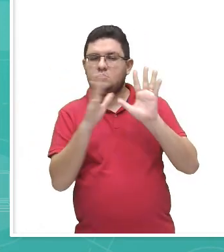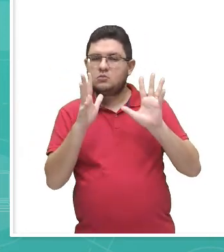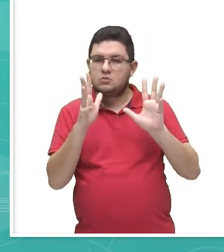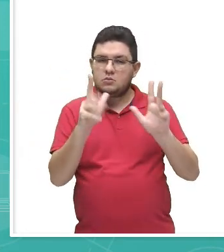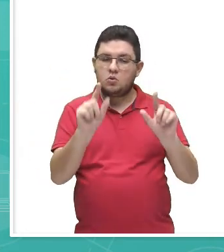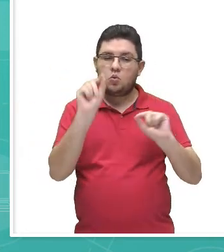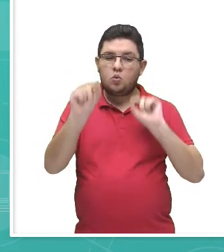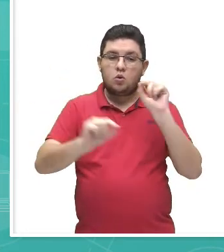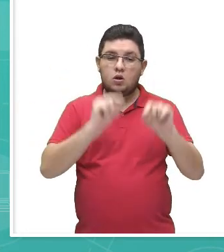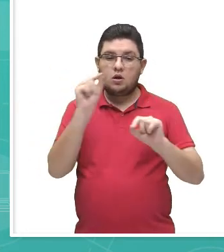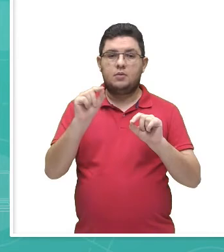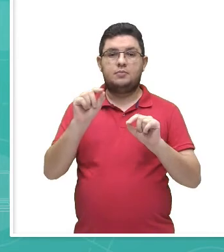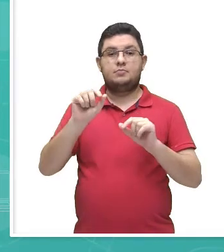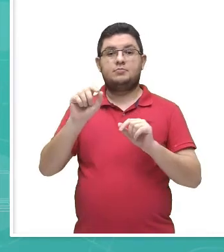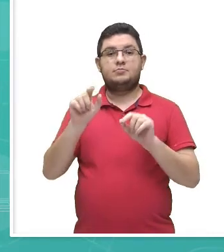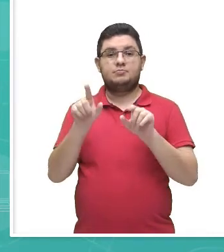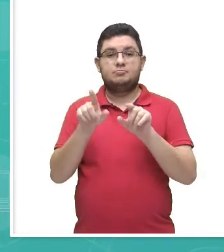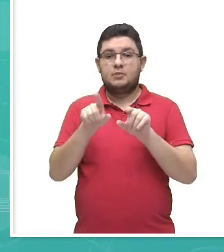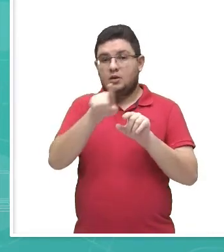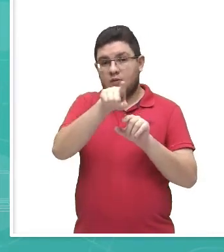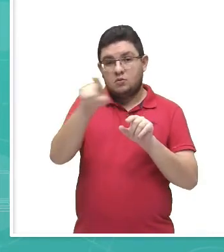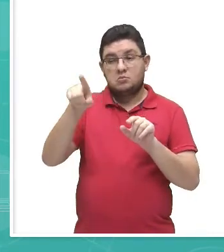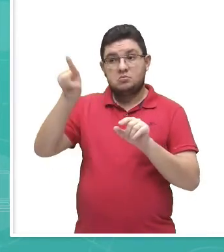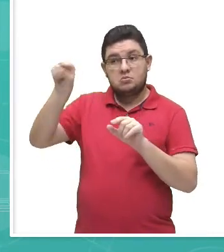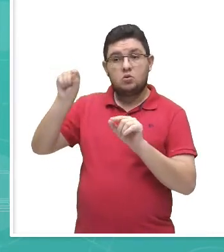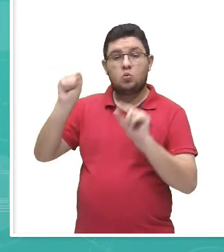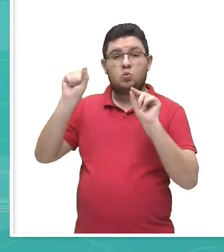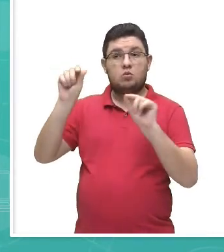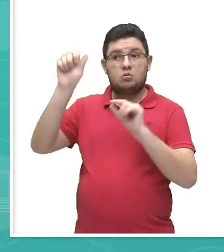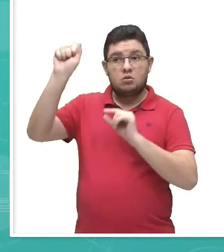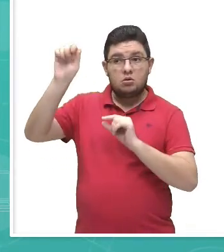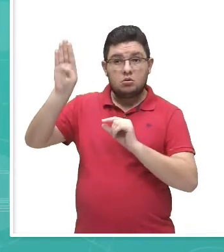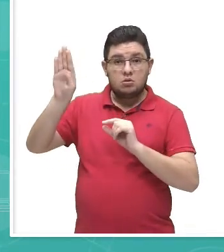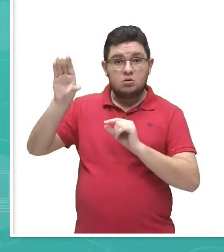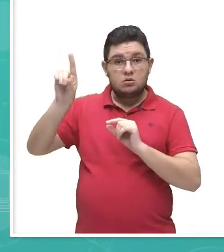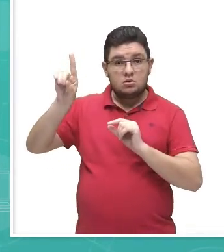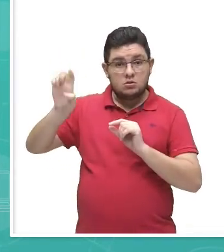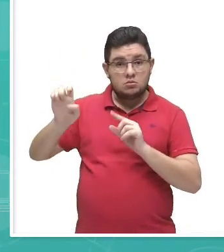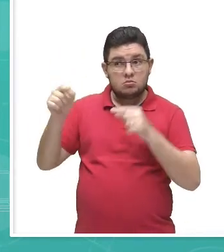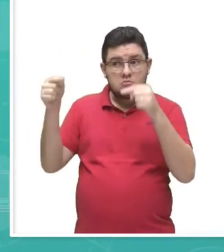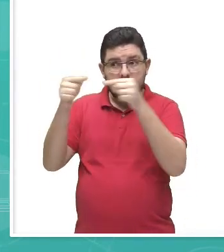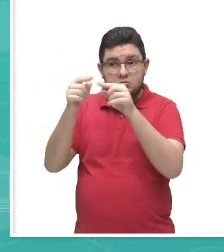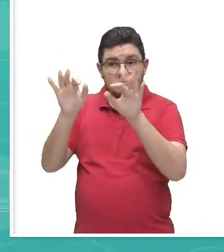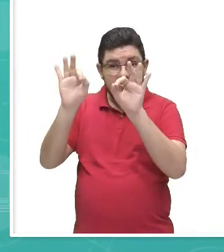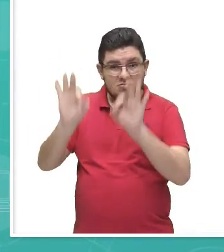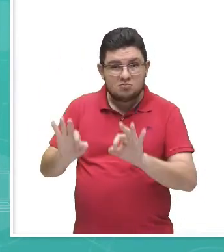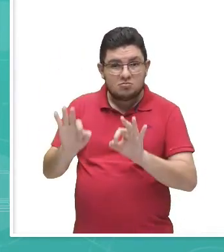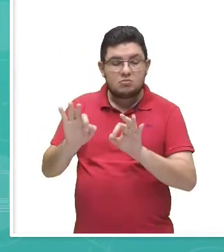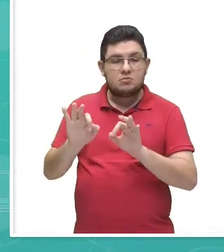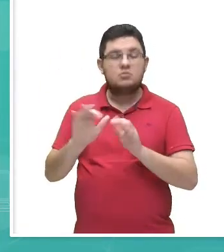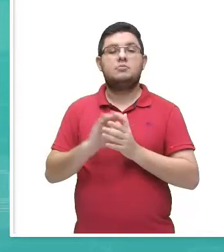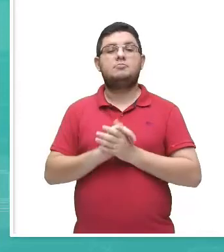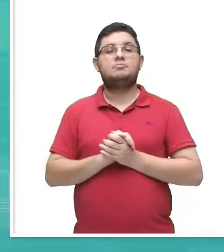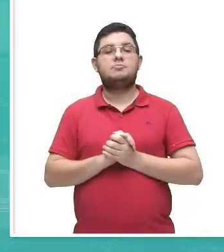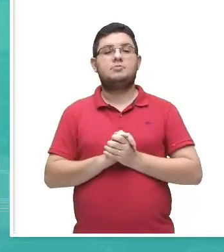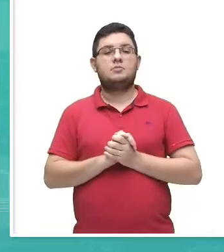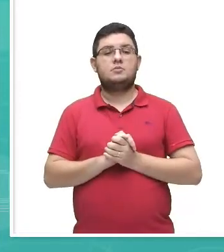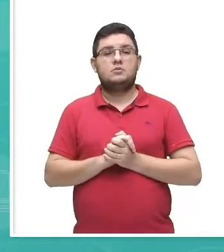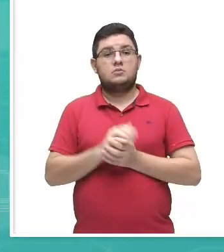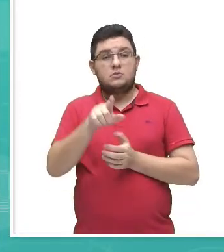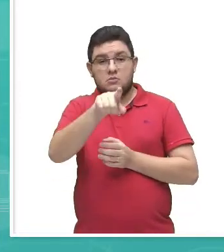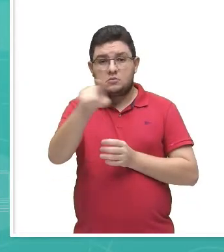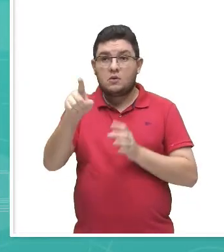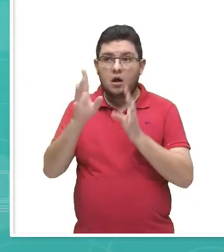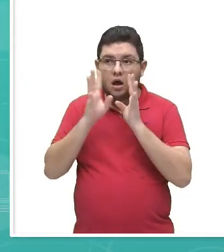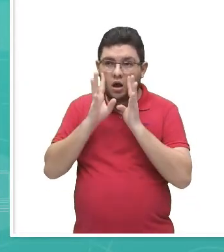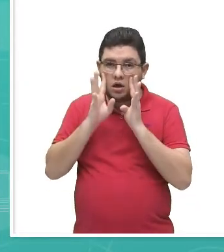o Simple Present, e aí vocês vão escolher qual dessas frases aí está no Simple Present, tá certo? Então, muita